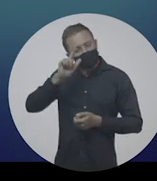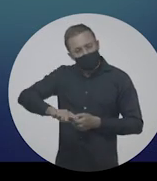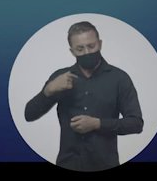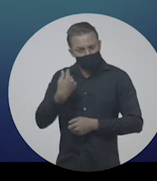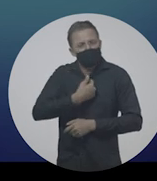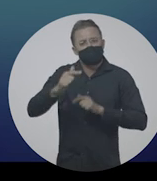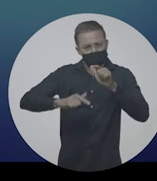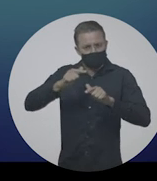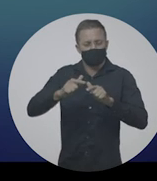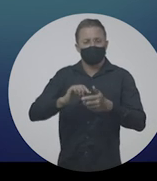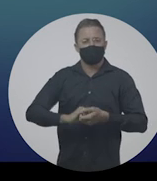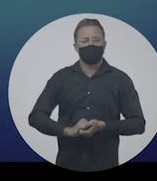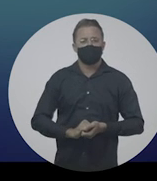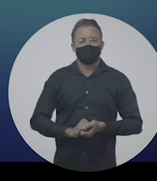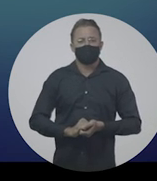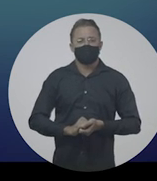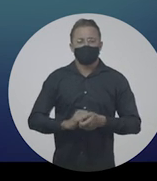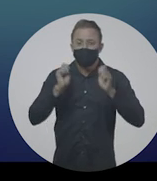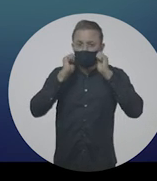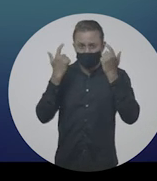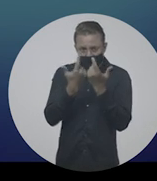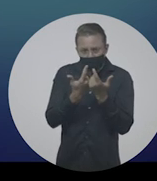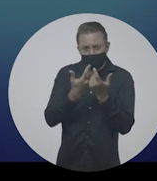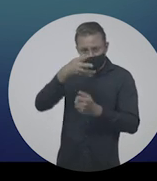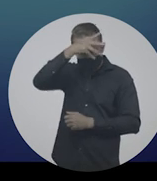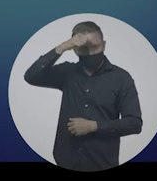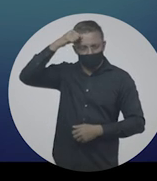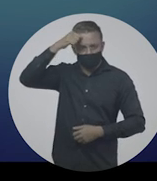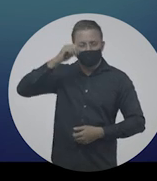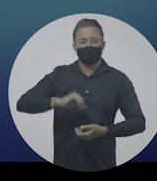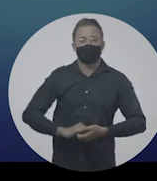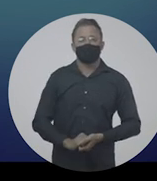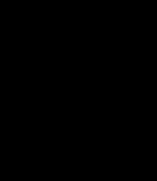Este é o nosso trabalho. Assembleia Legislativa de Mato Grosso.